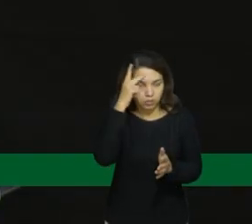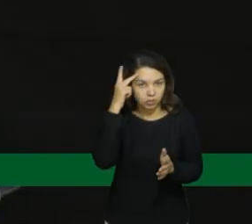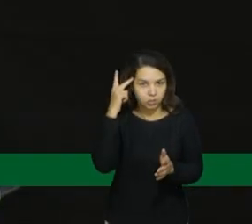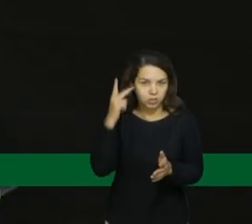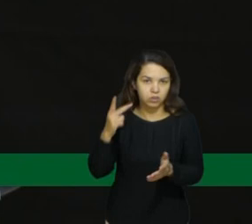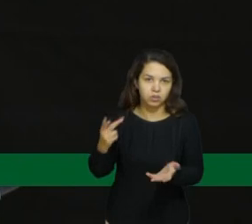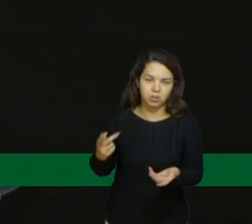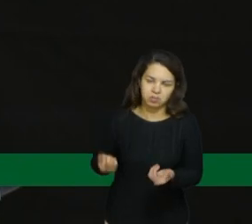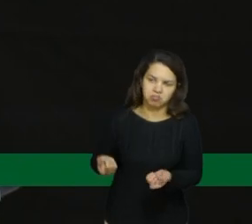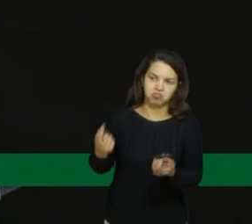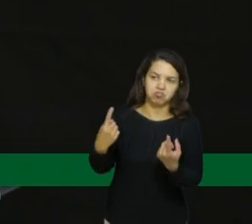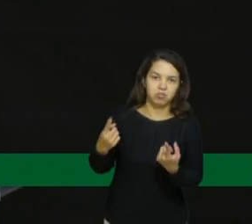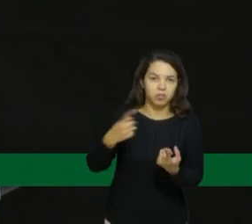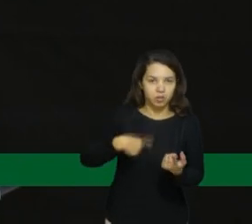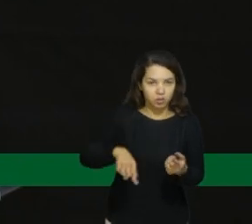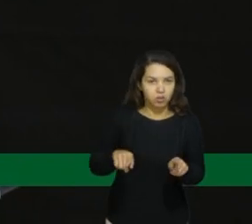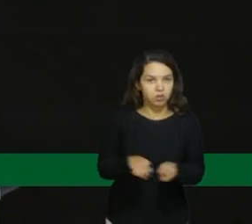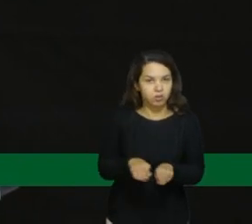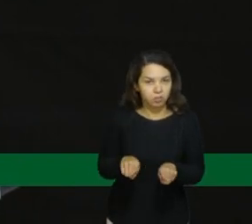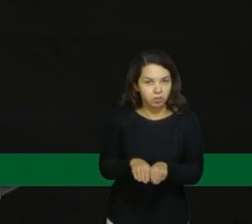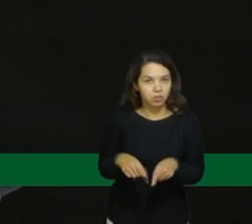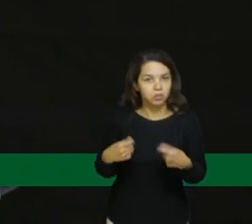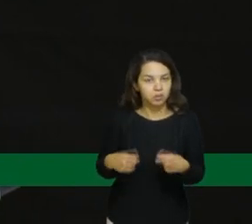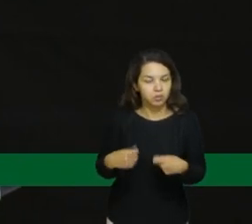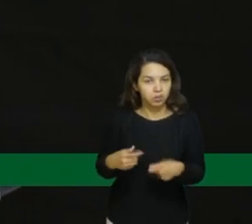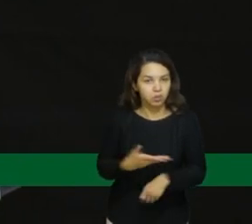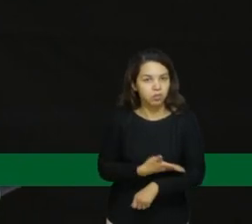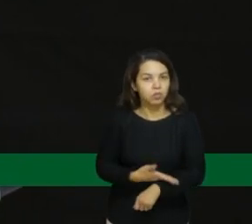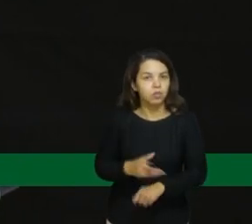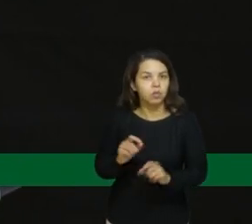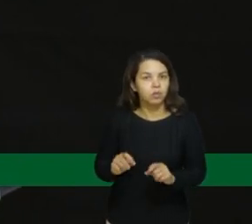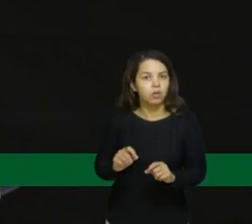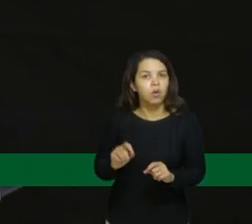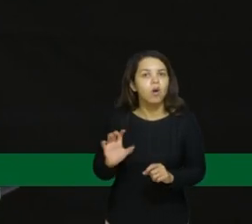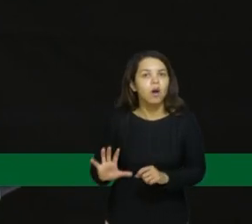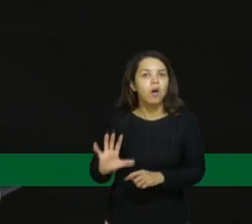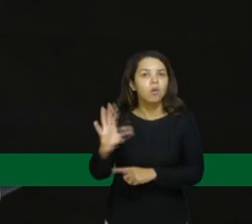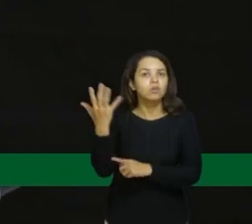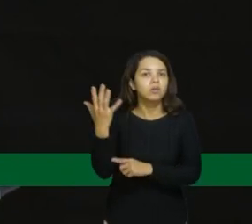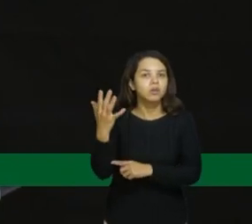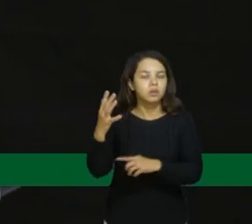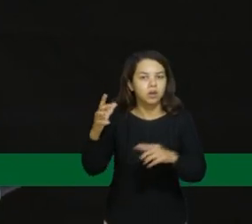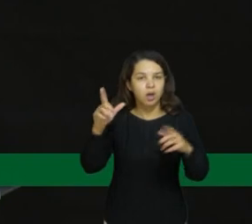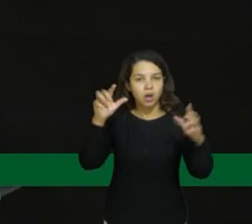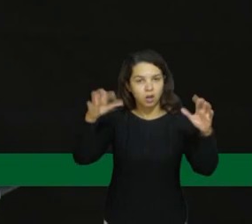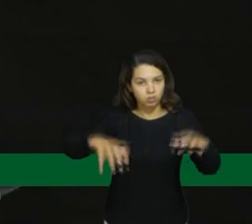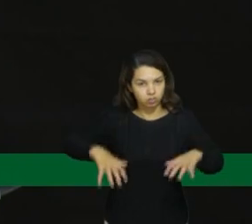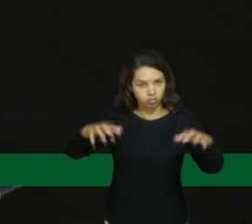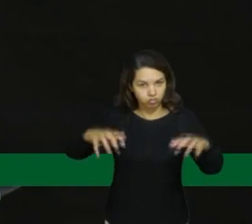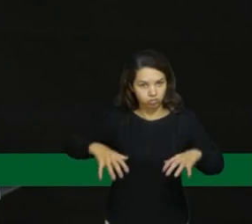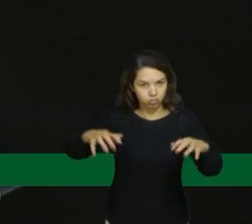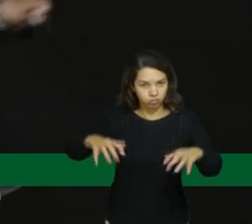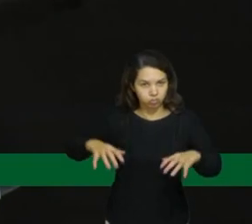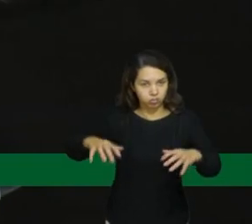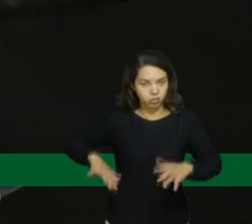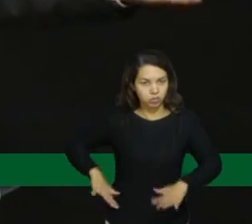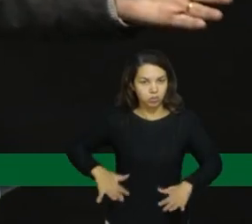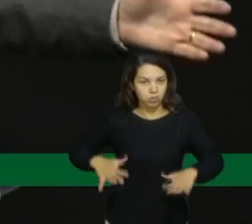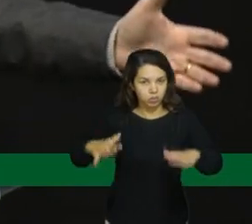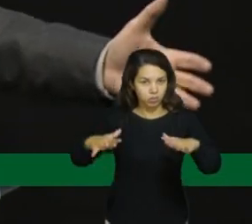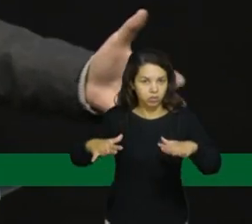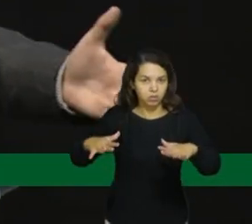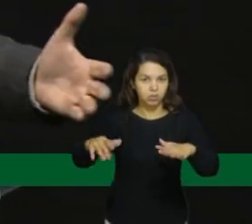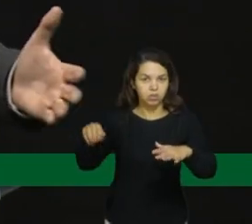na cidade, nós mesmos precisamos nos acostumar, é o que acontece em períodos de enchente. O rio